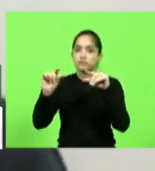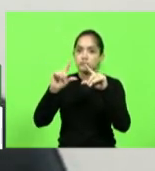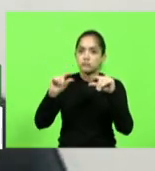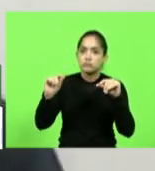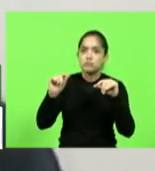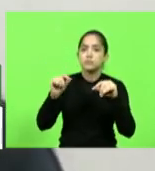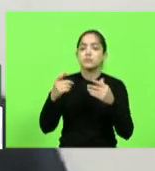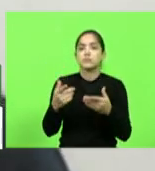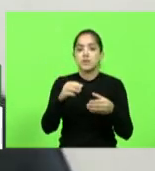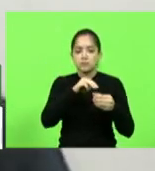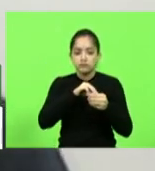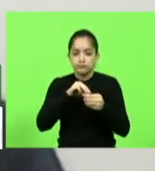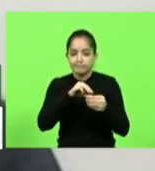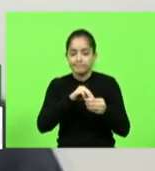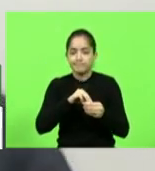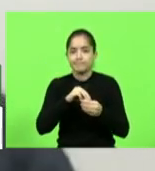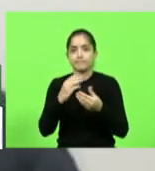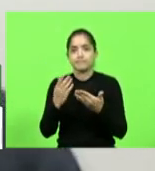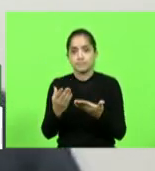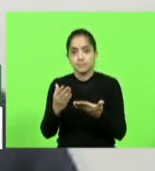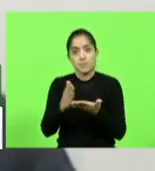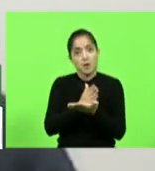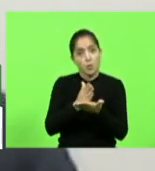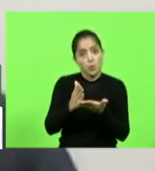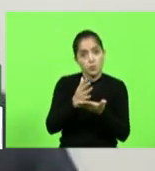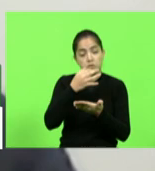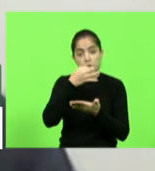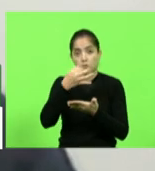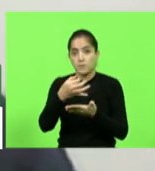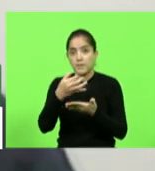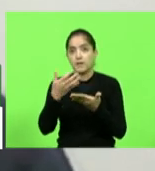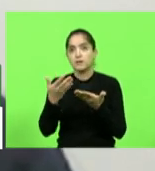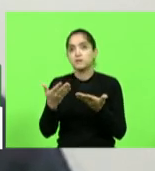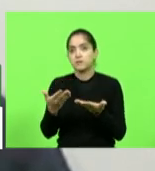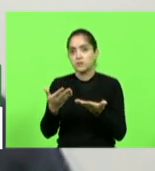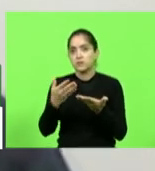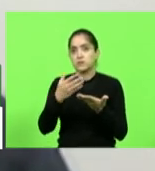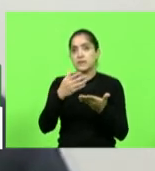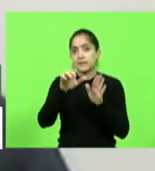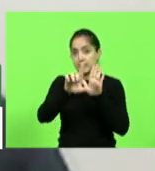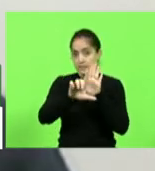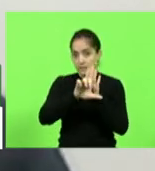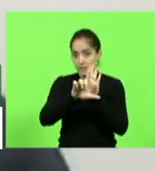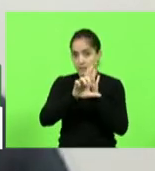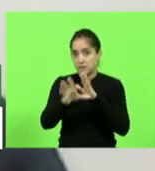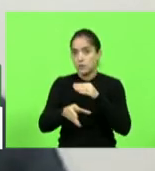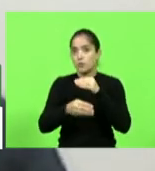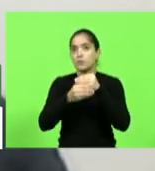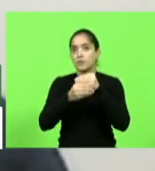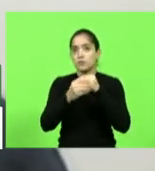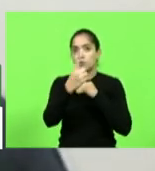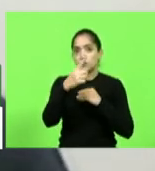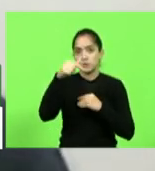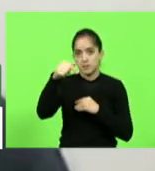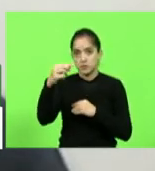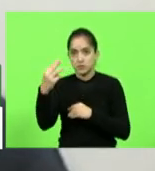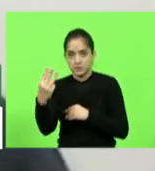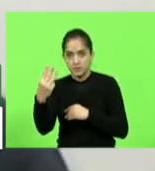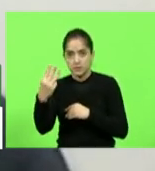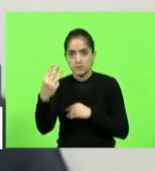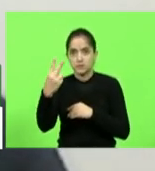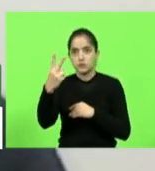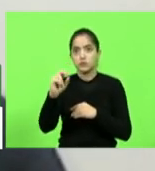inteiro. Alguns argumentos que a lei complementar 173 de